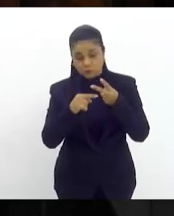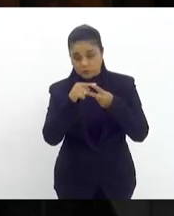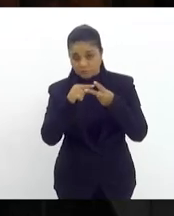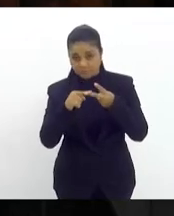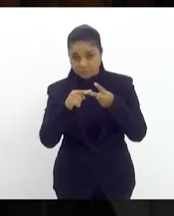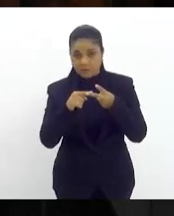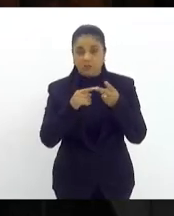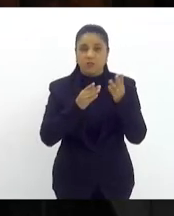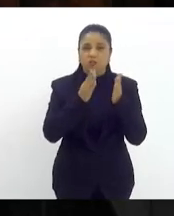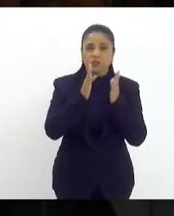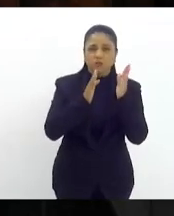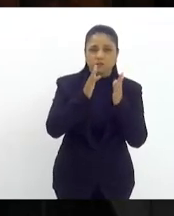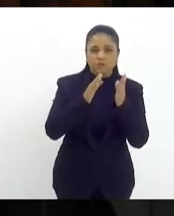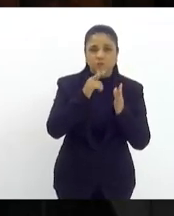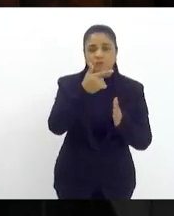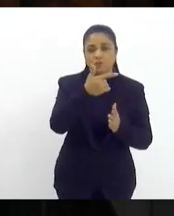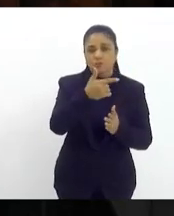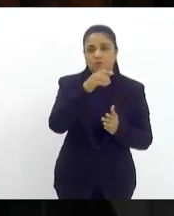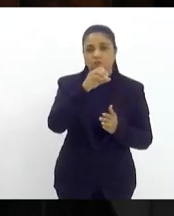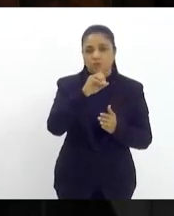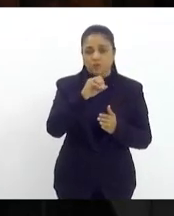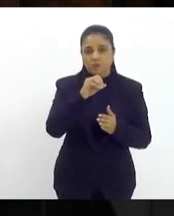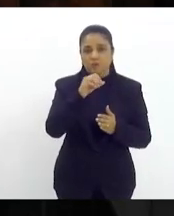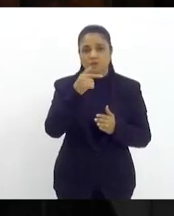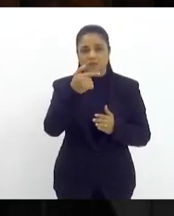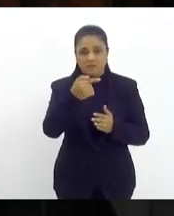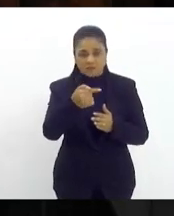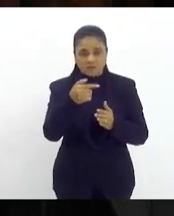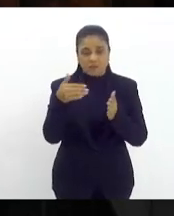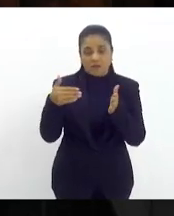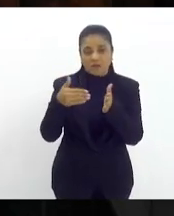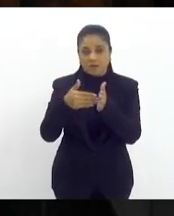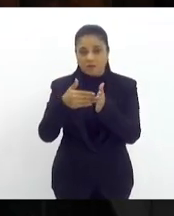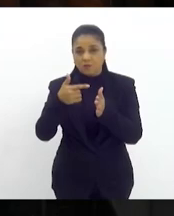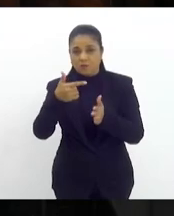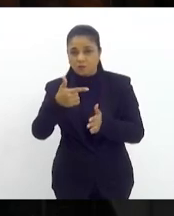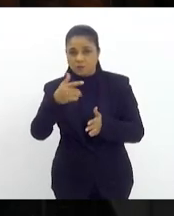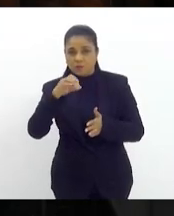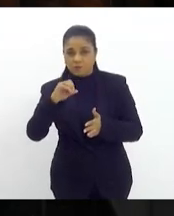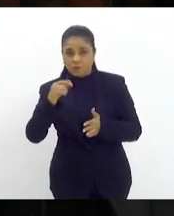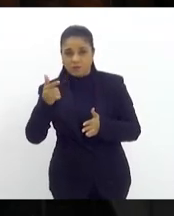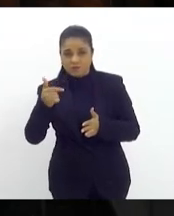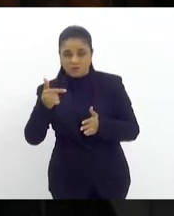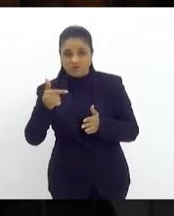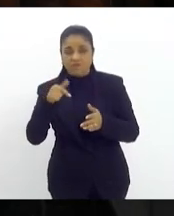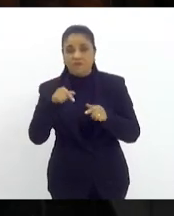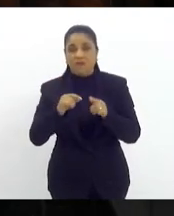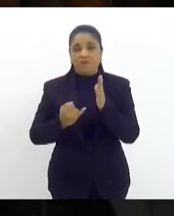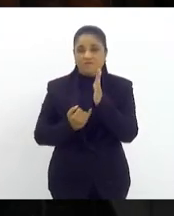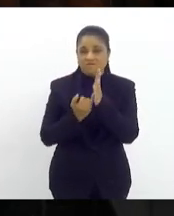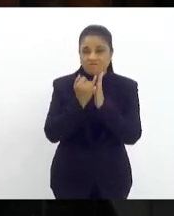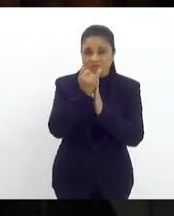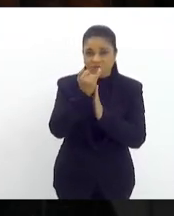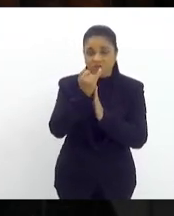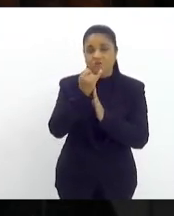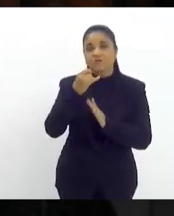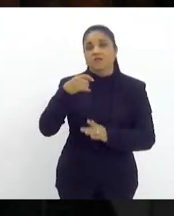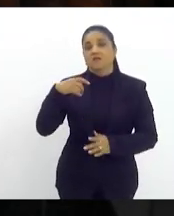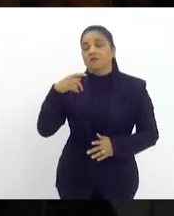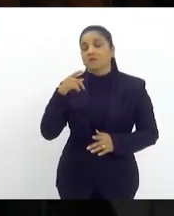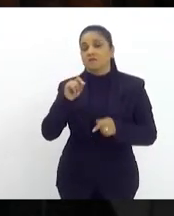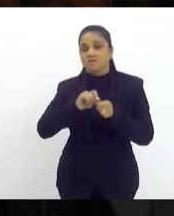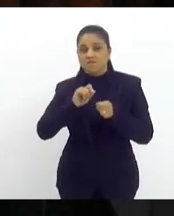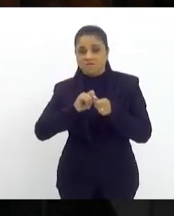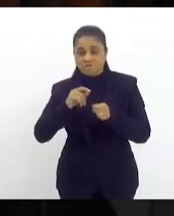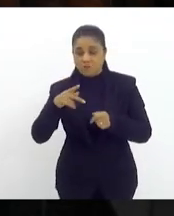a reposição da inflação é feita pelo Farmer gerado e gpdi